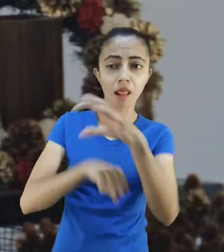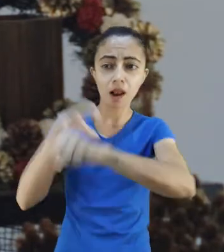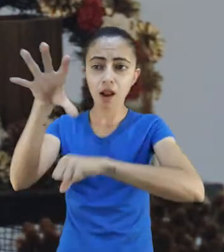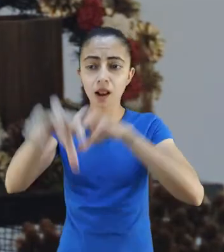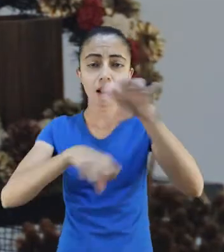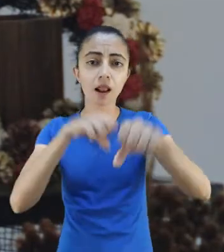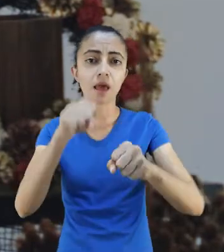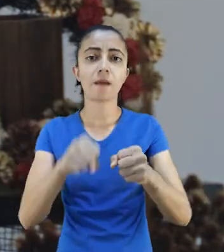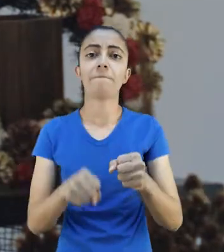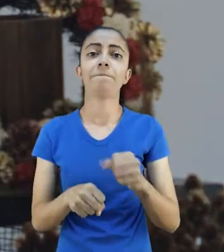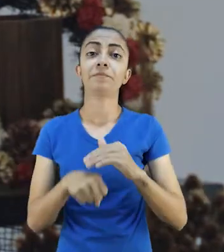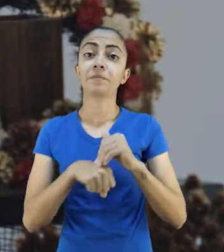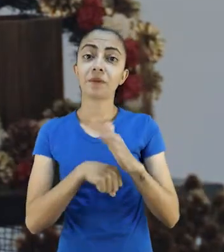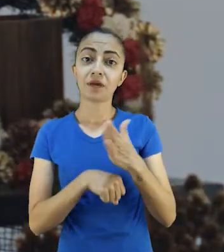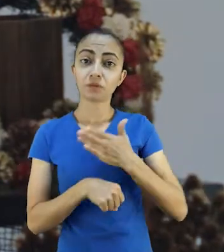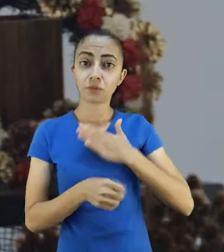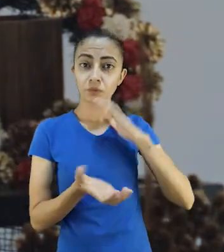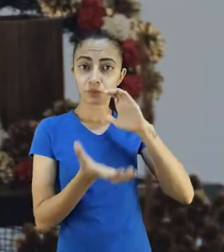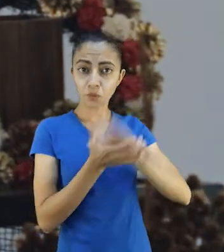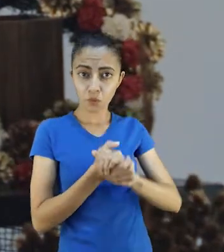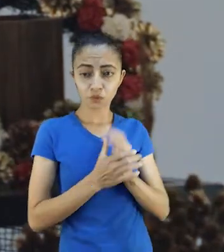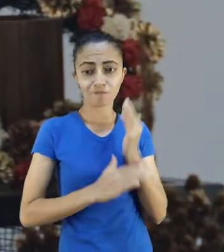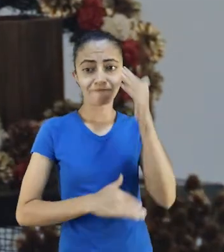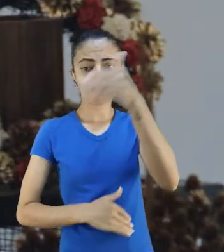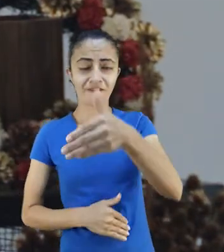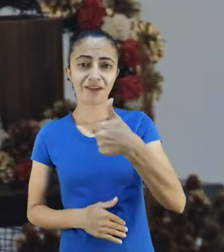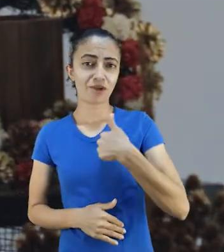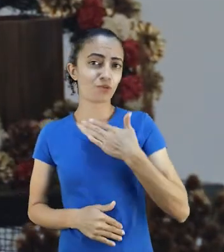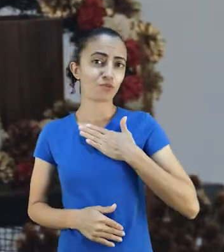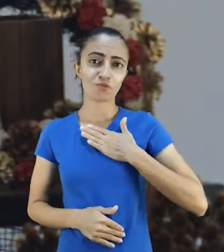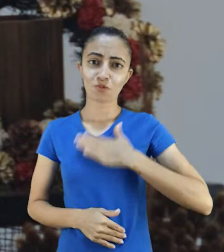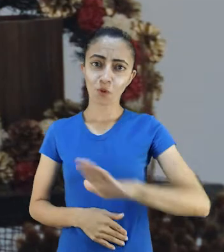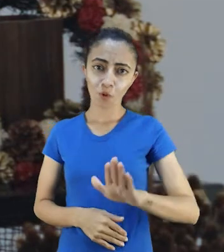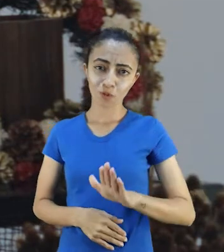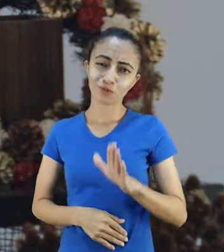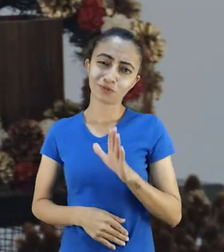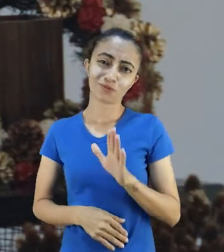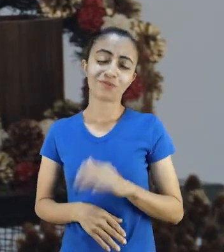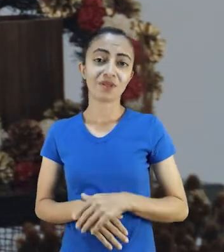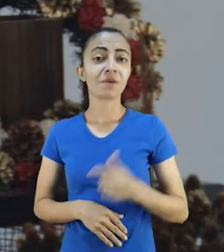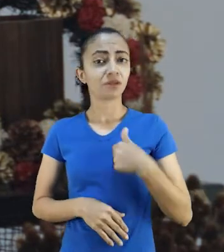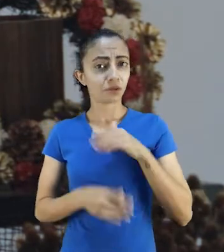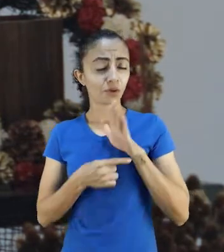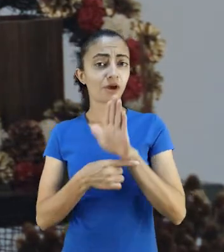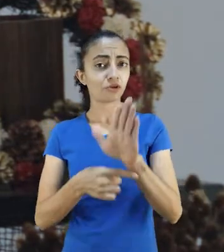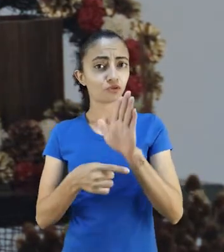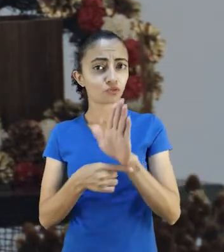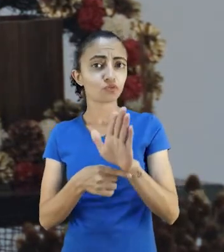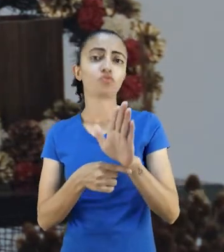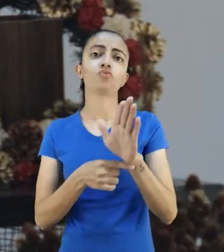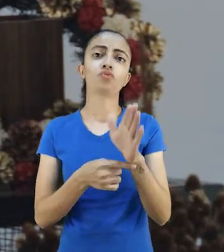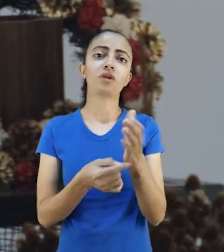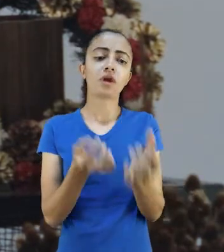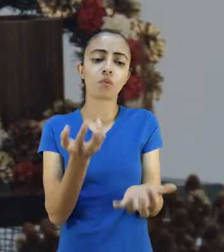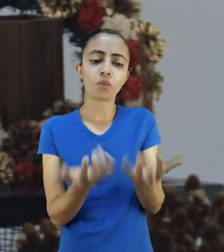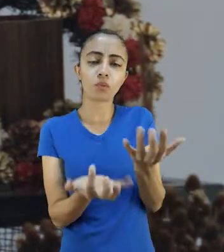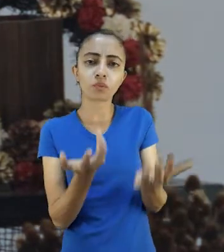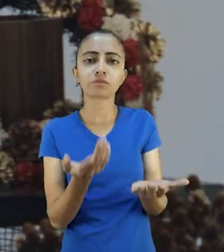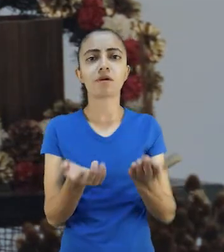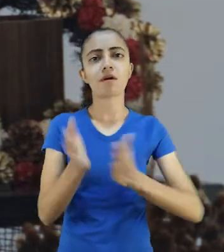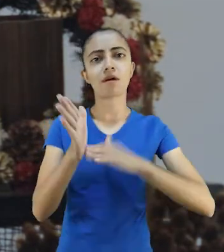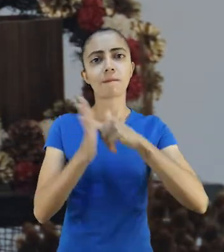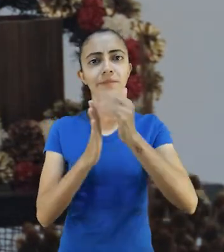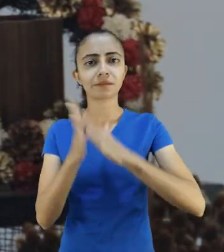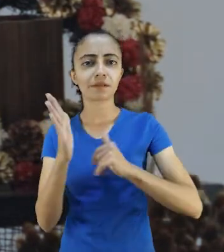gosto muito de ir para mato não, gente. Mas eu ajudo a cozinhar, a pintar, mas o mato não é comigo.